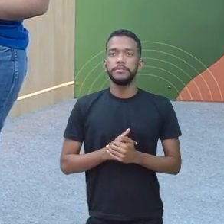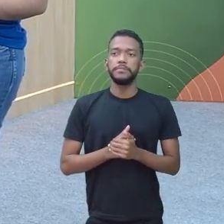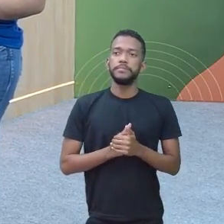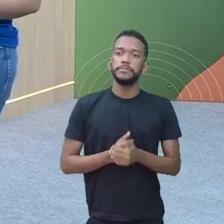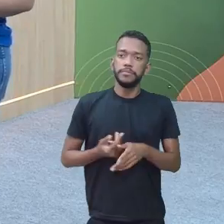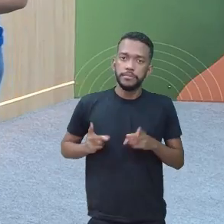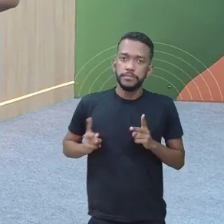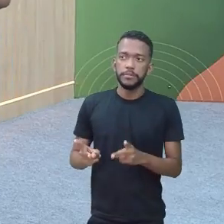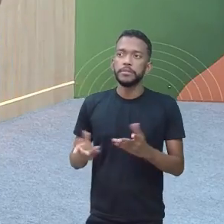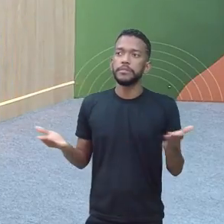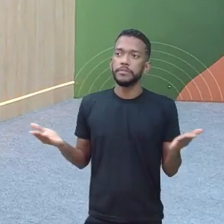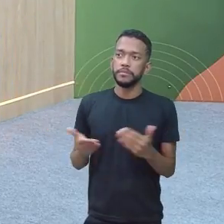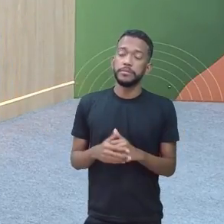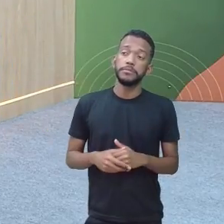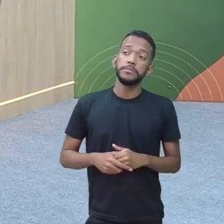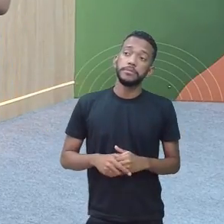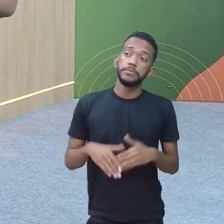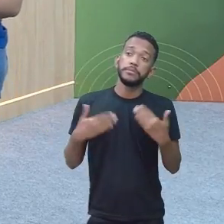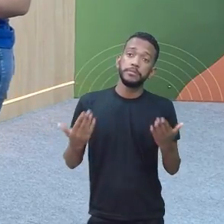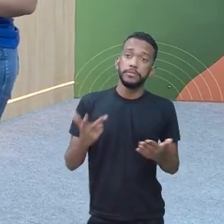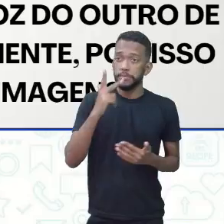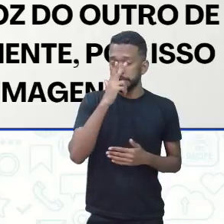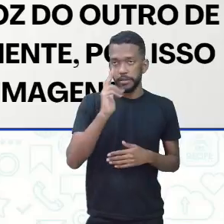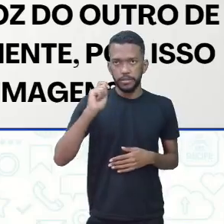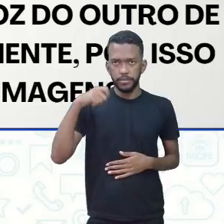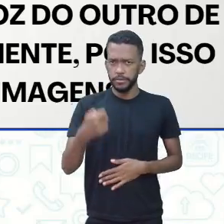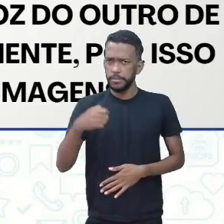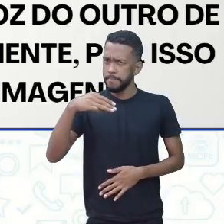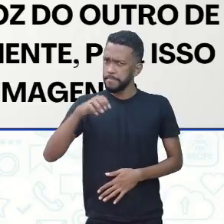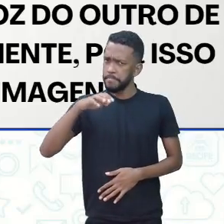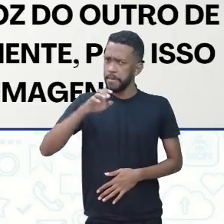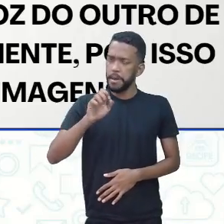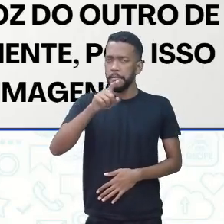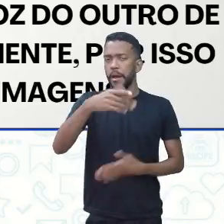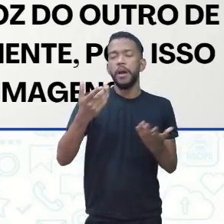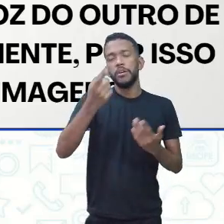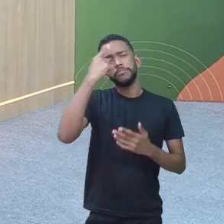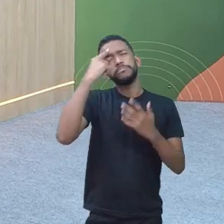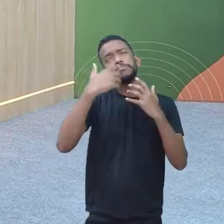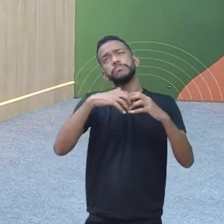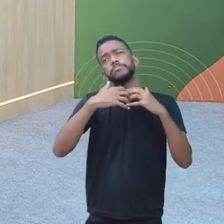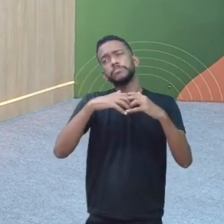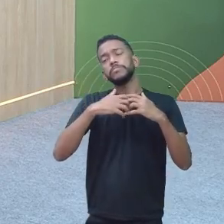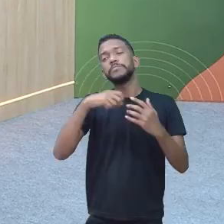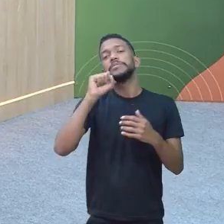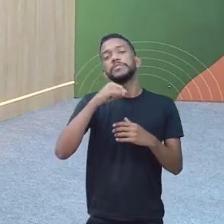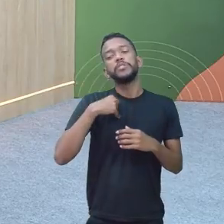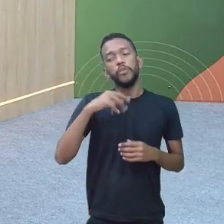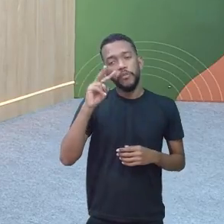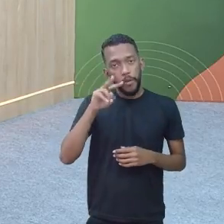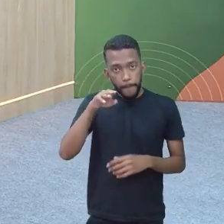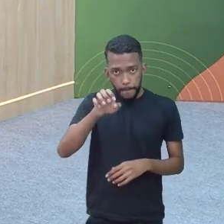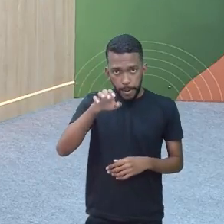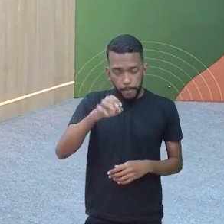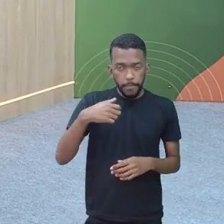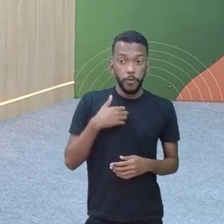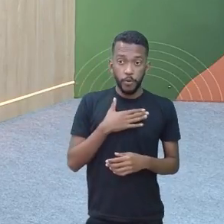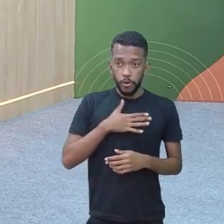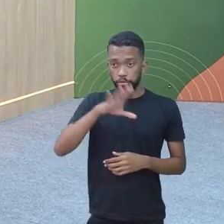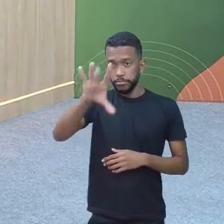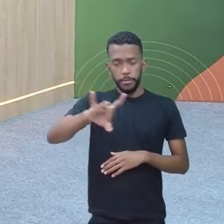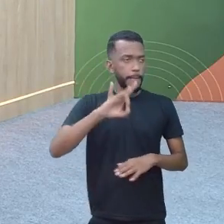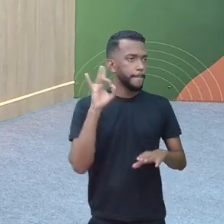Continuando. Então, seria o meme, eu quero que vocês parem para pensar aqui agora, se eu vejo um meme, gosto do meme e